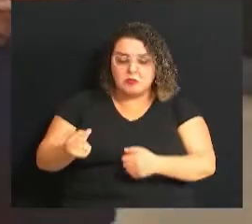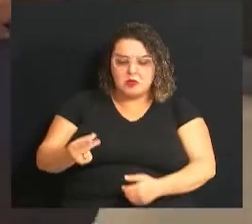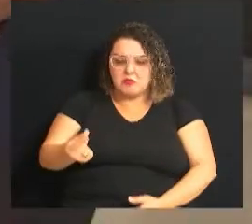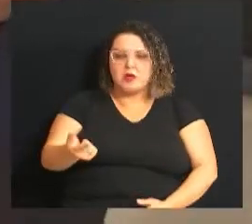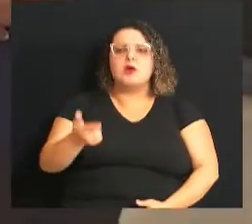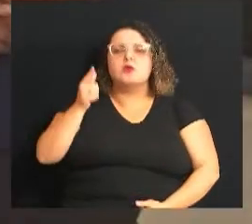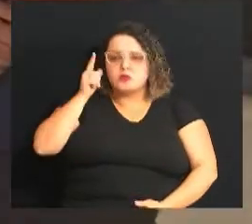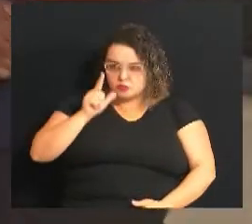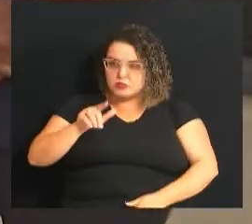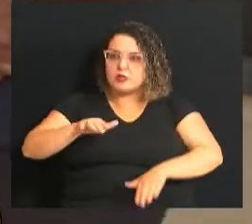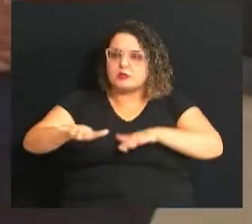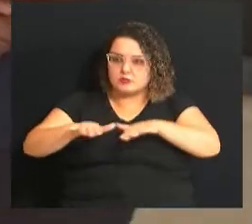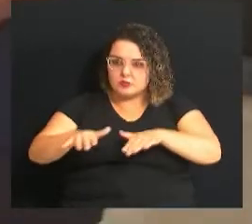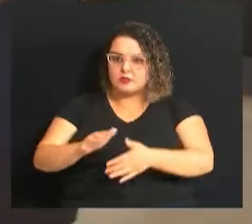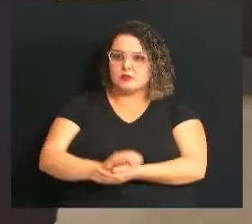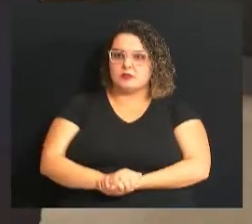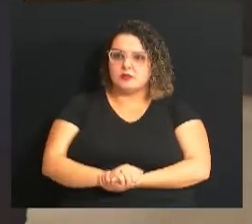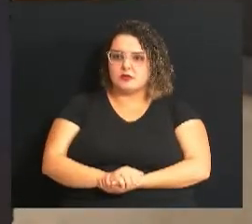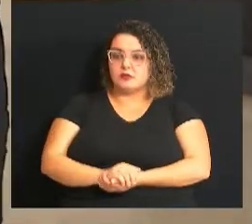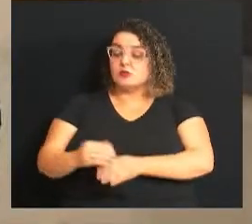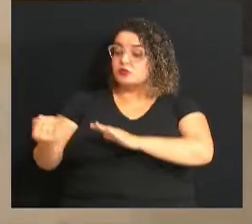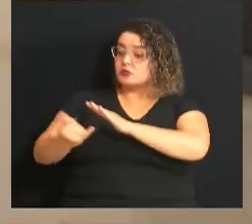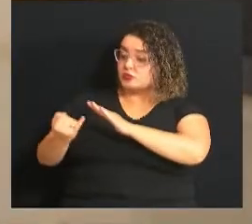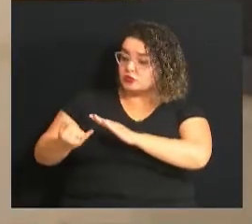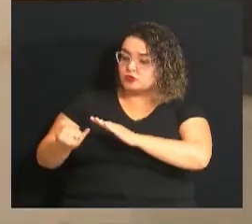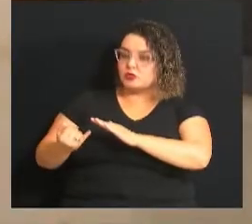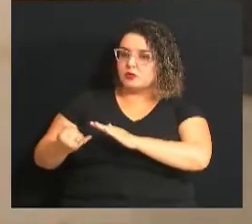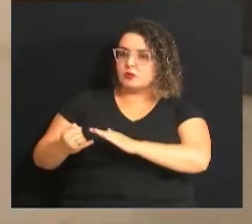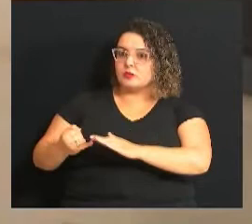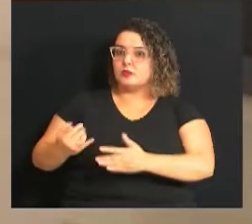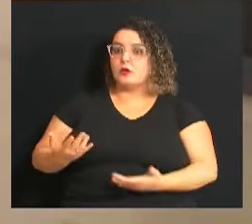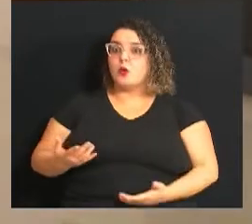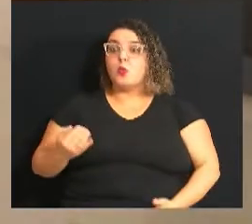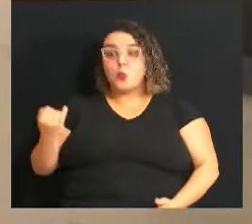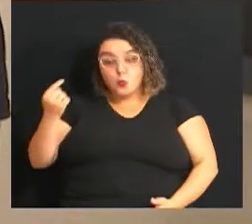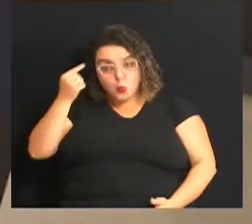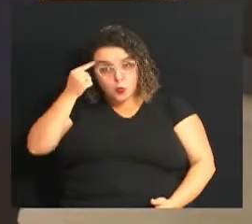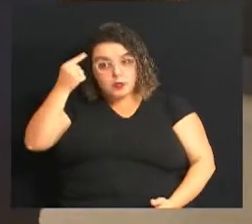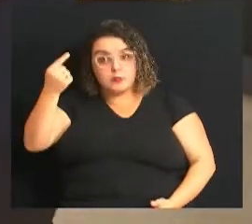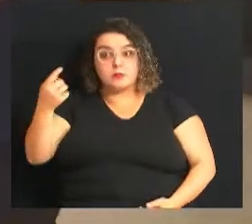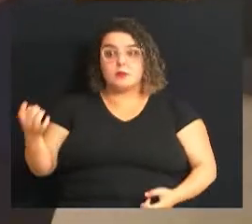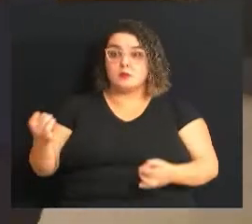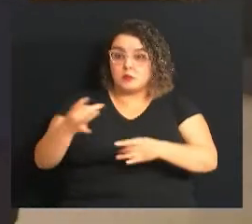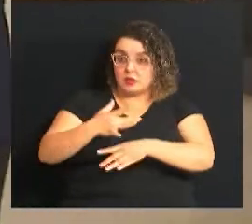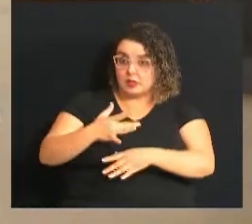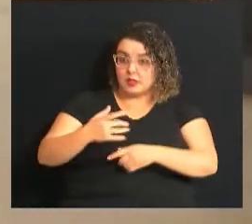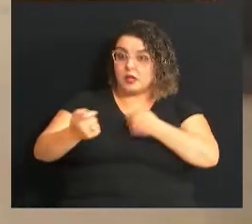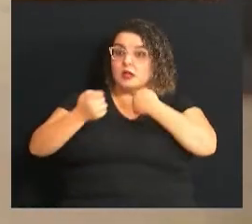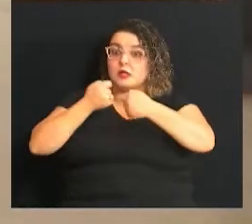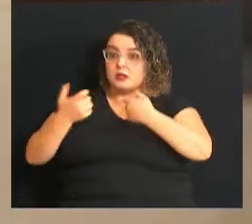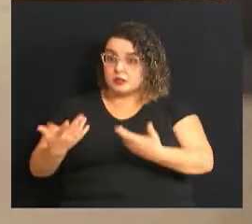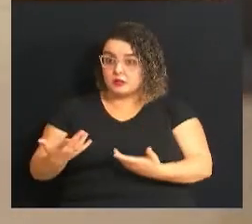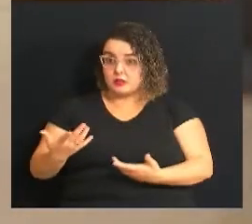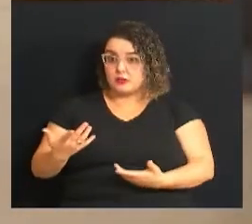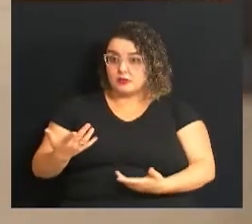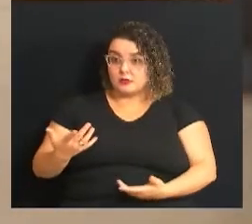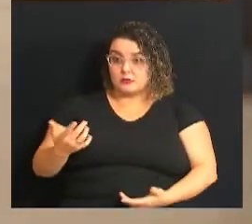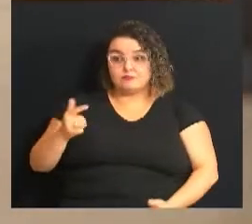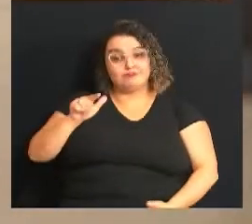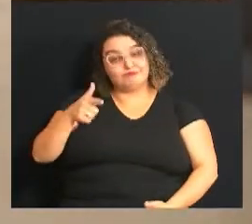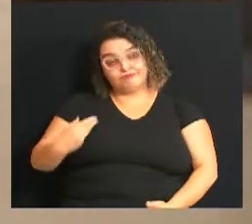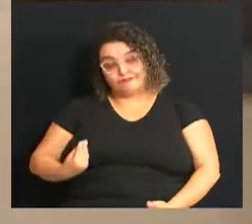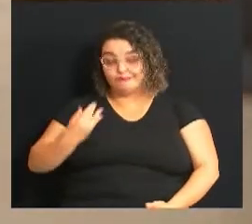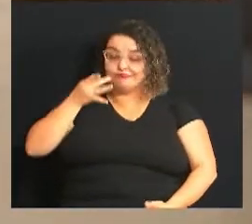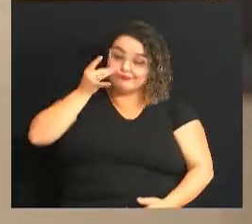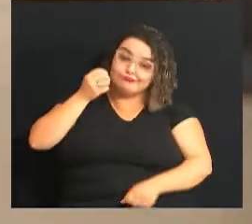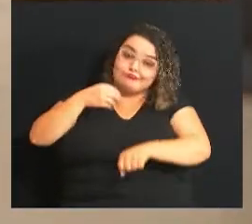tipo de movimento. Instrutor Zaninotti, o ideal, né, para a gente encerrar aqui nossa participação, é que a gente não estivesse aqui ao vivo dando essas dicas